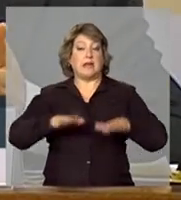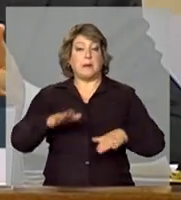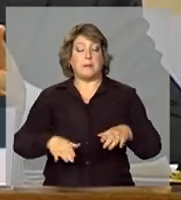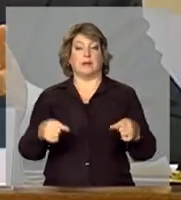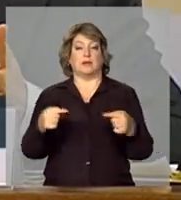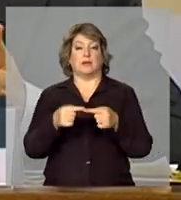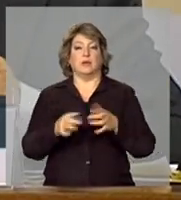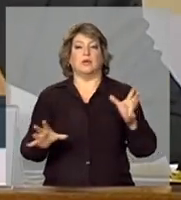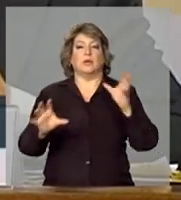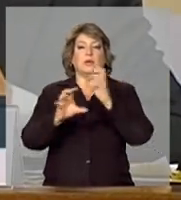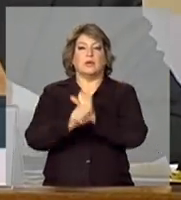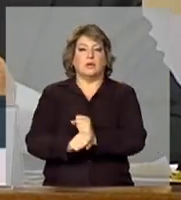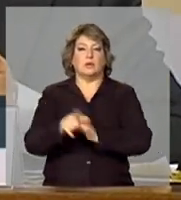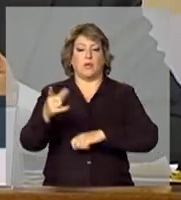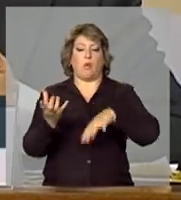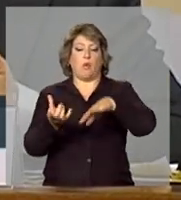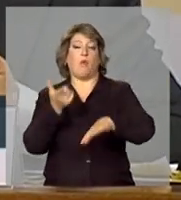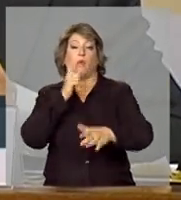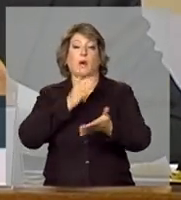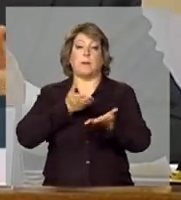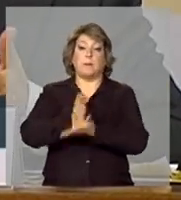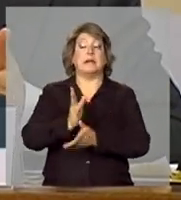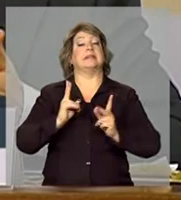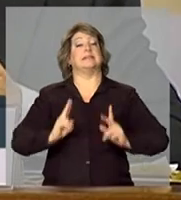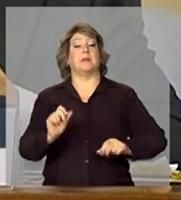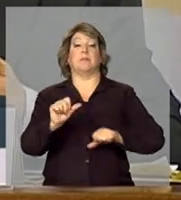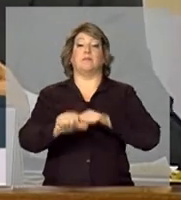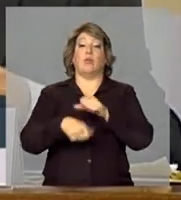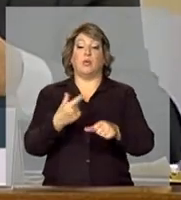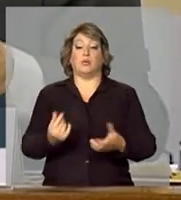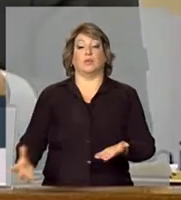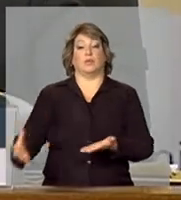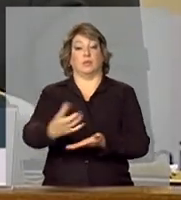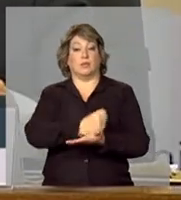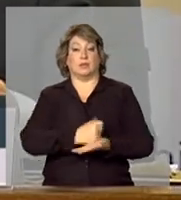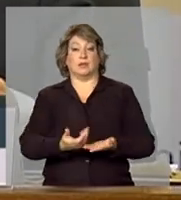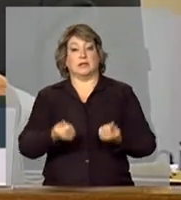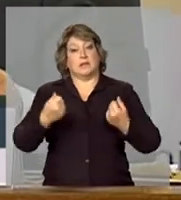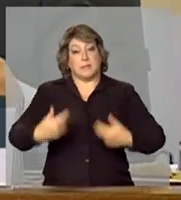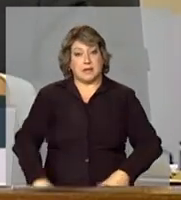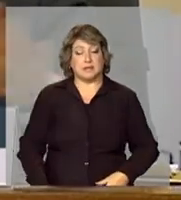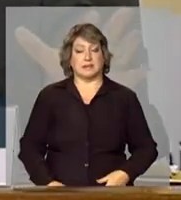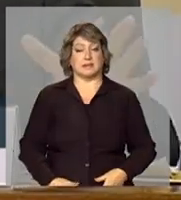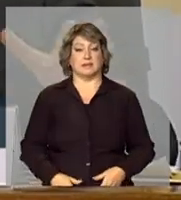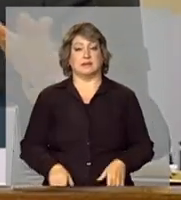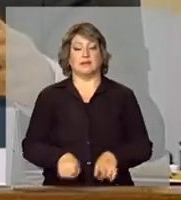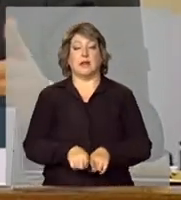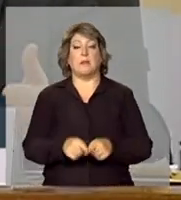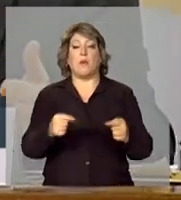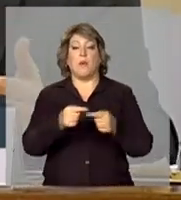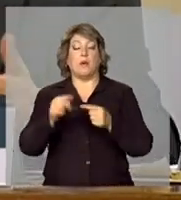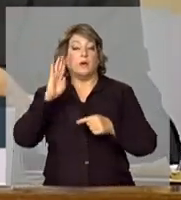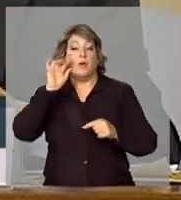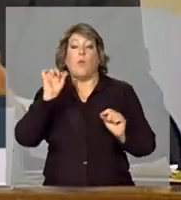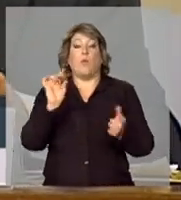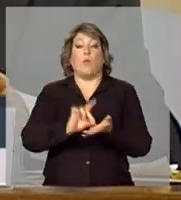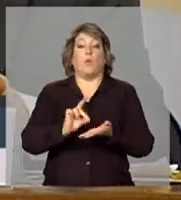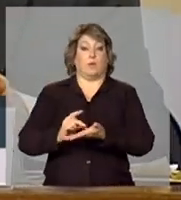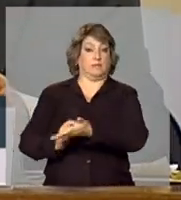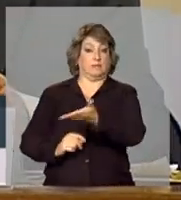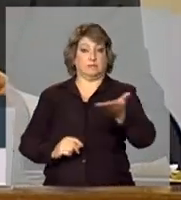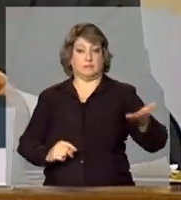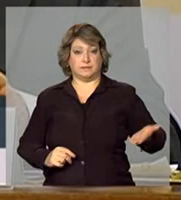que é aprovado no Congresso que sempre muda a receita etc despesa e com a realidade né